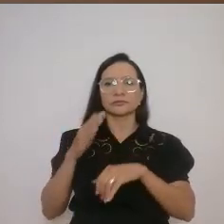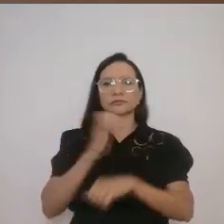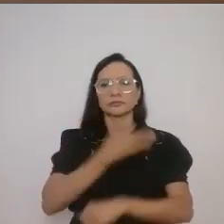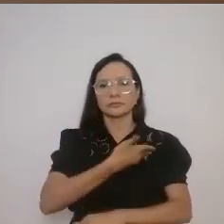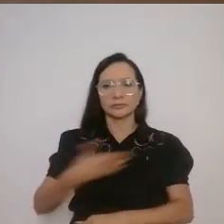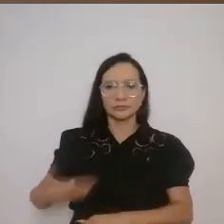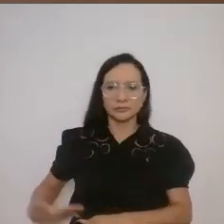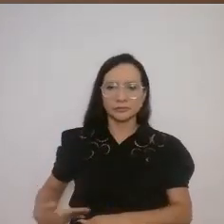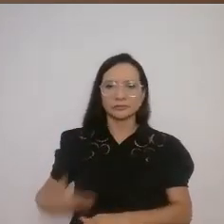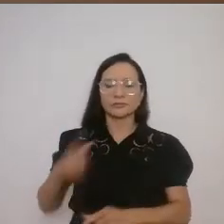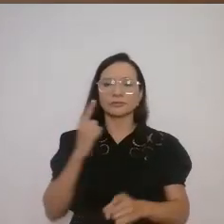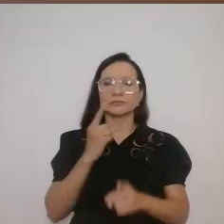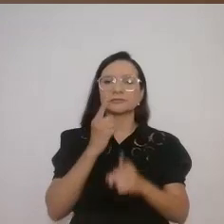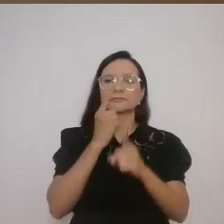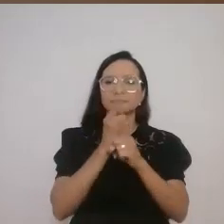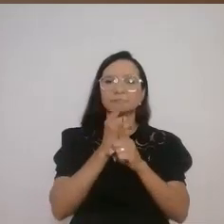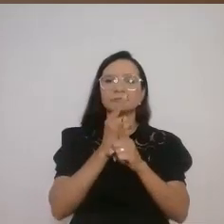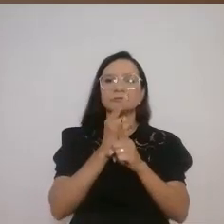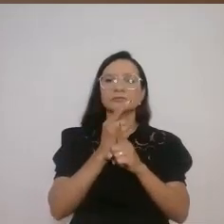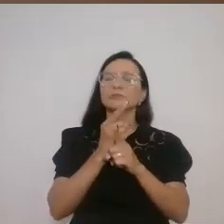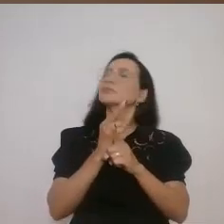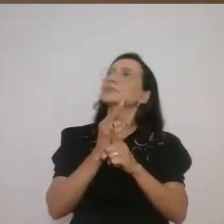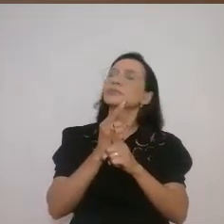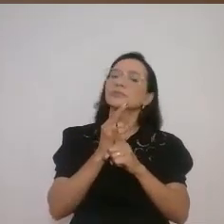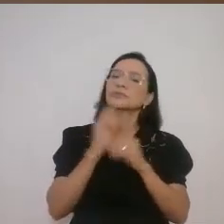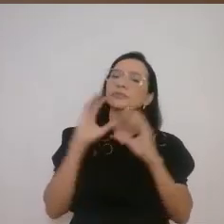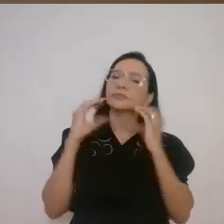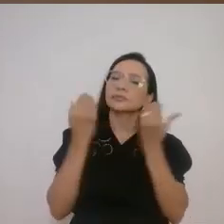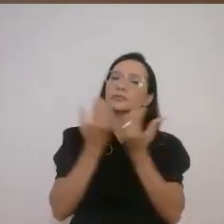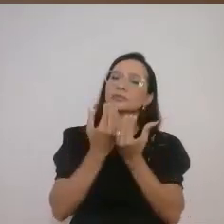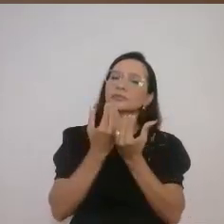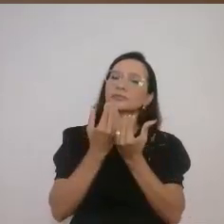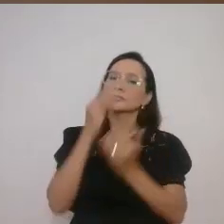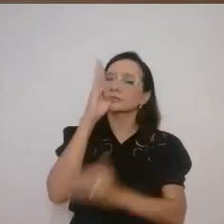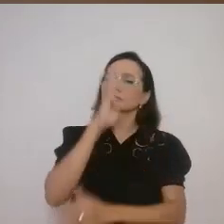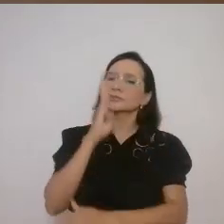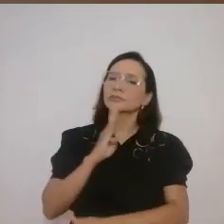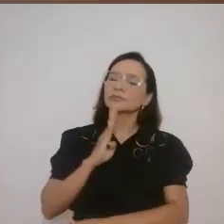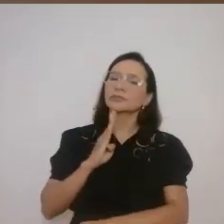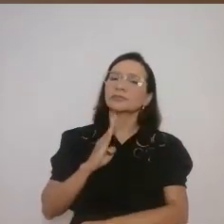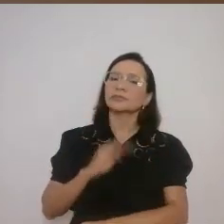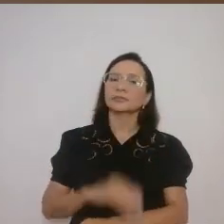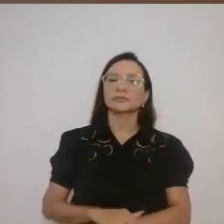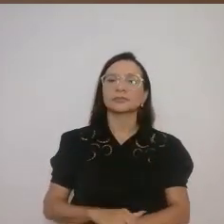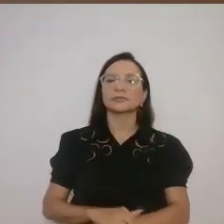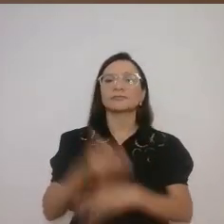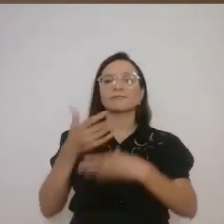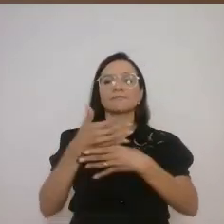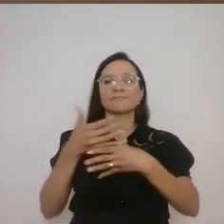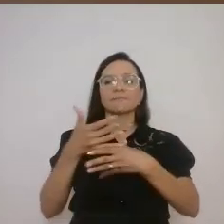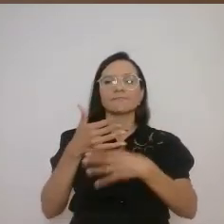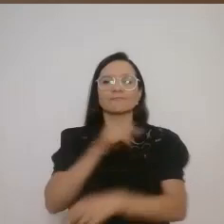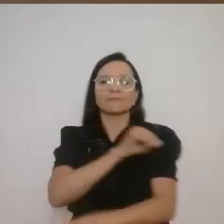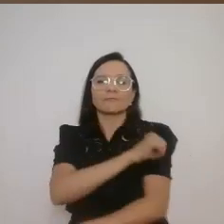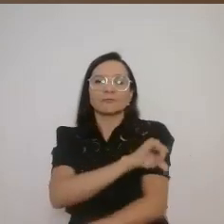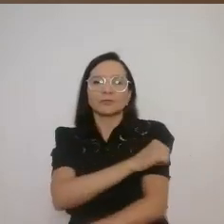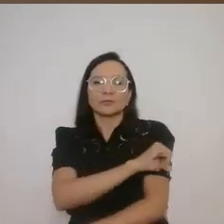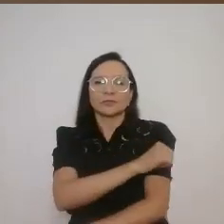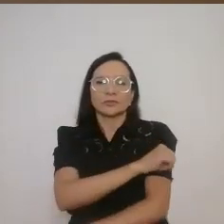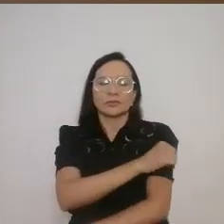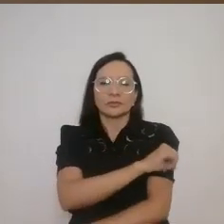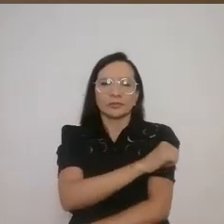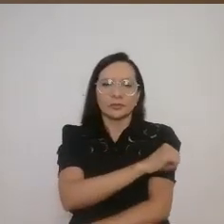colégio de corregedores eleitorais do Brasil, na cidade do Rio de Janeiro, no